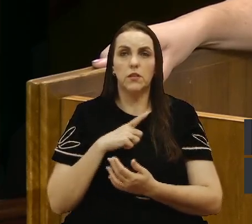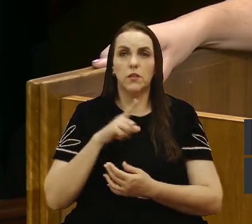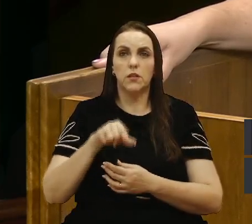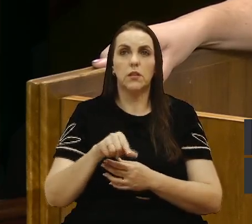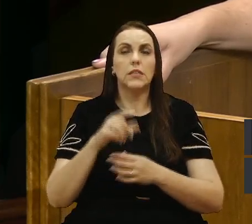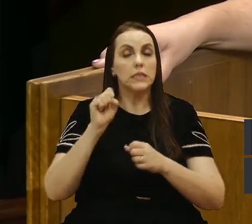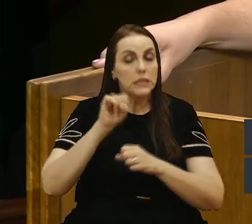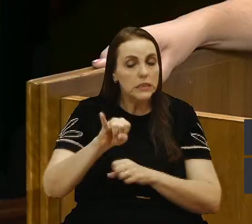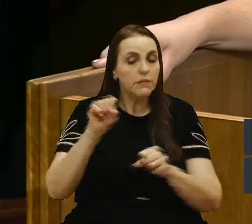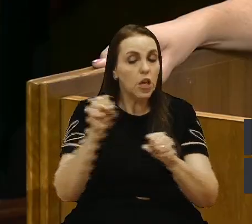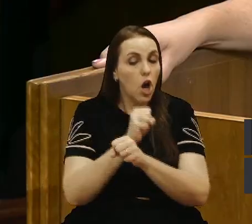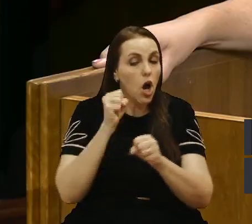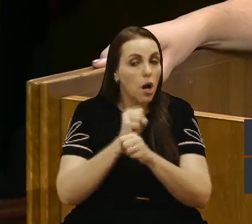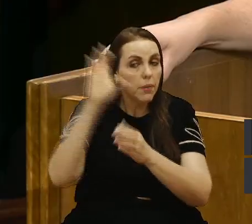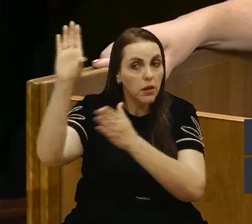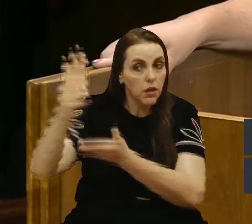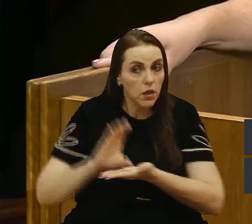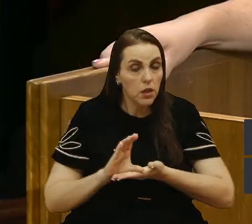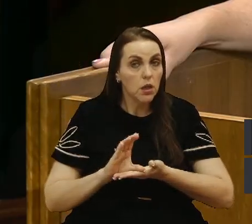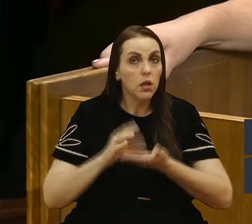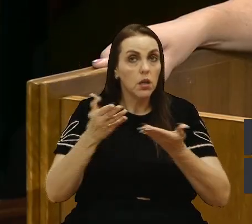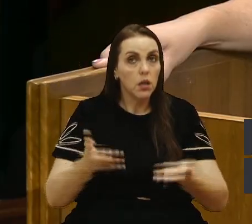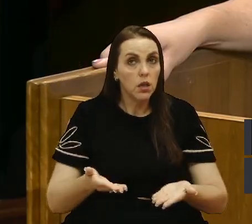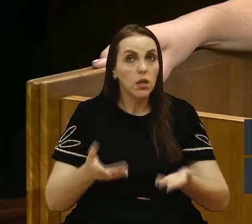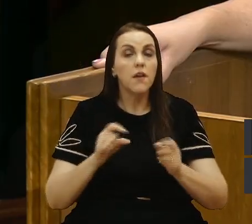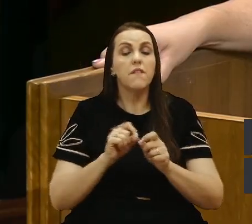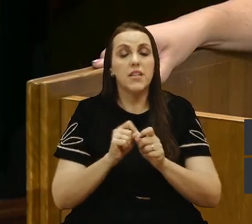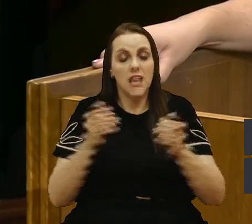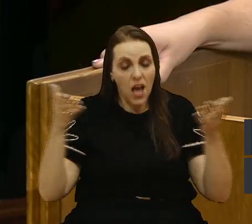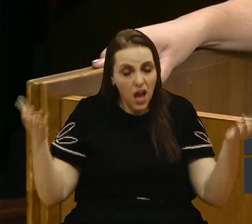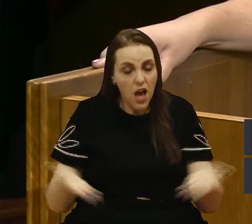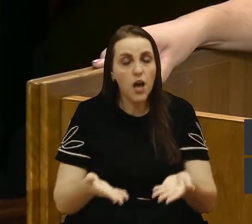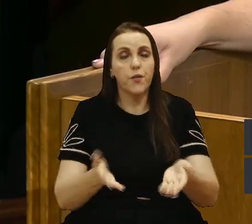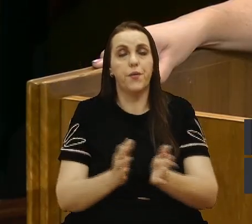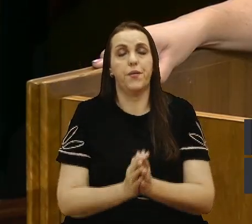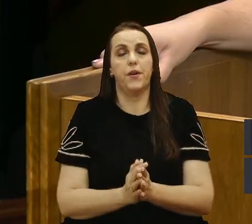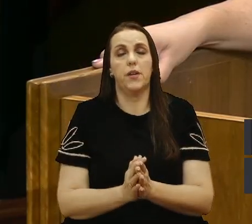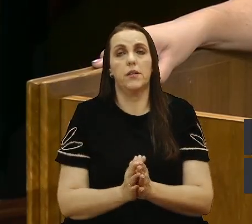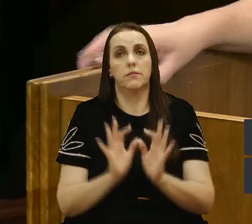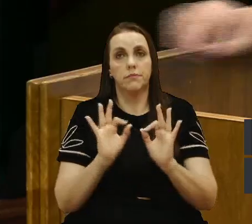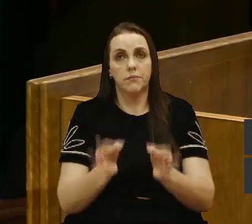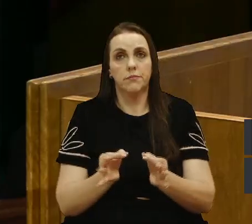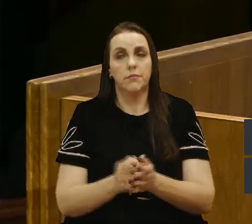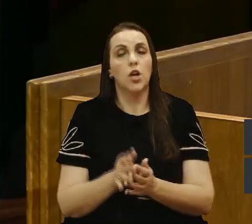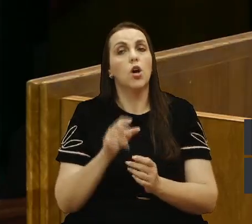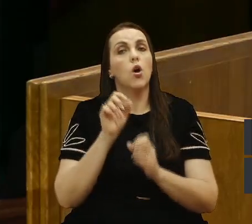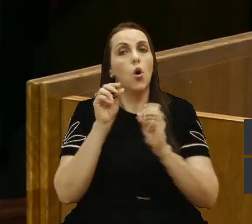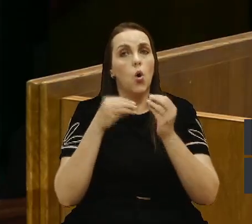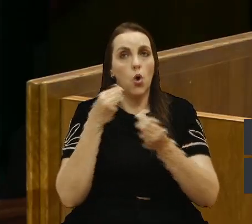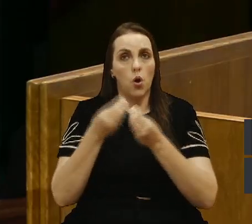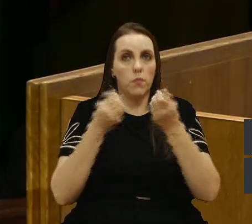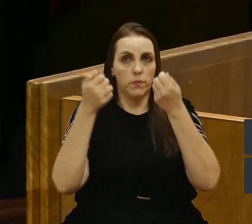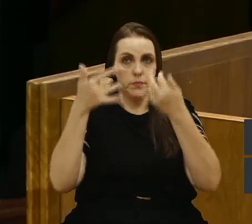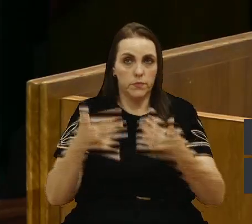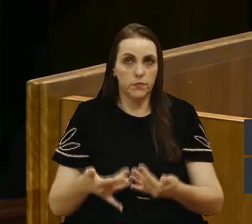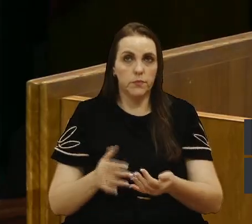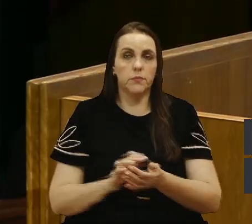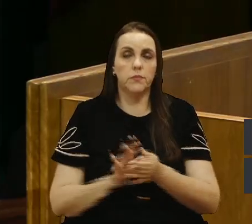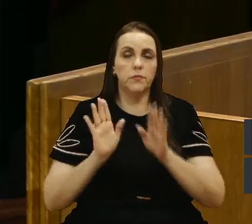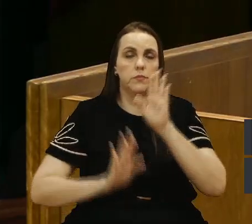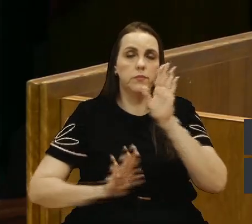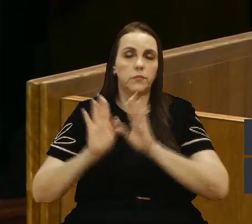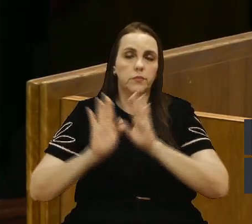fazer as obras, que agora sejam feitos, que sejam realizados. E como eu disse, As